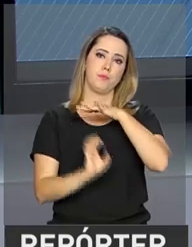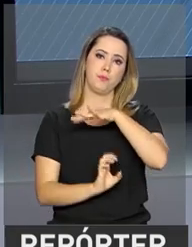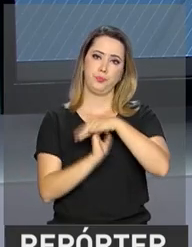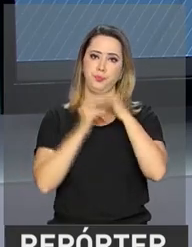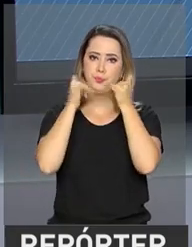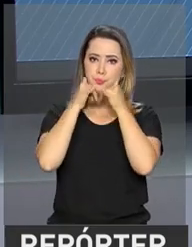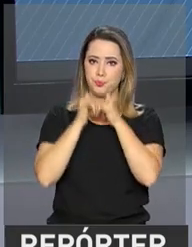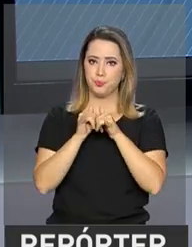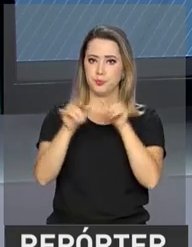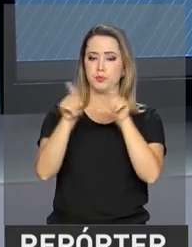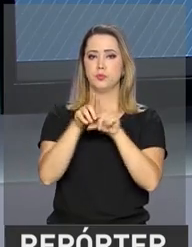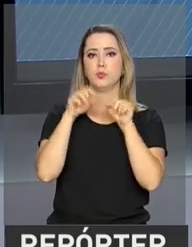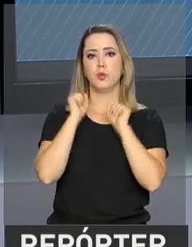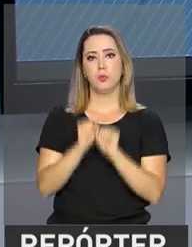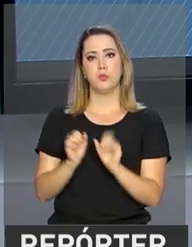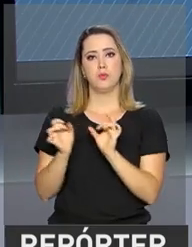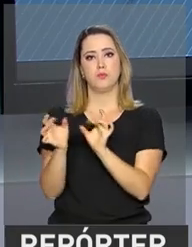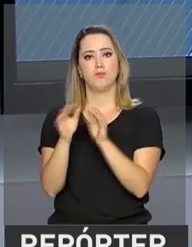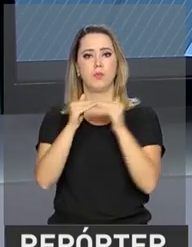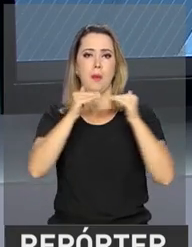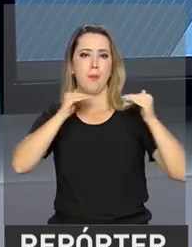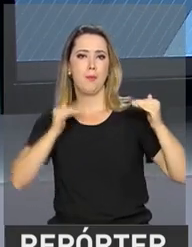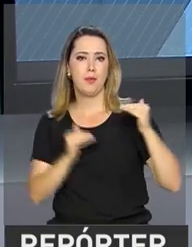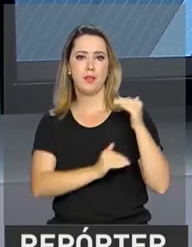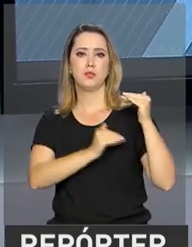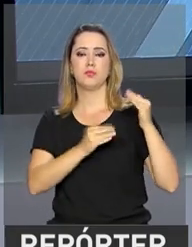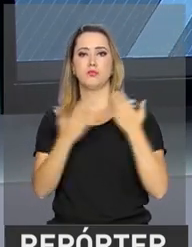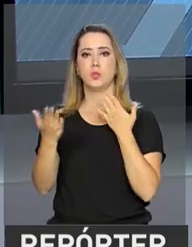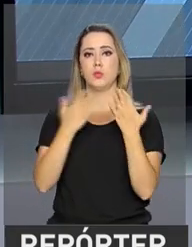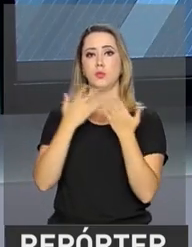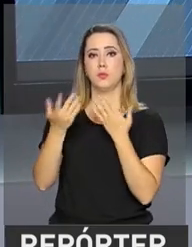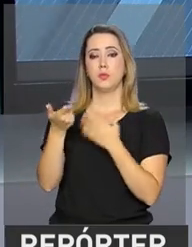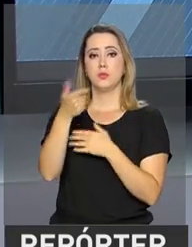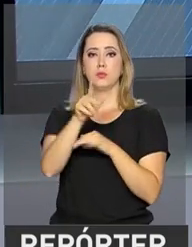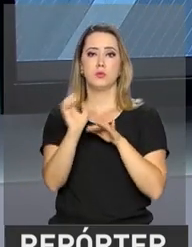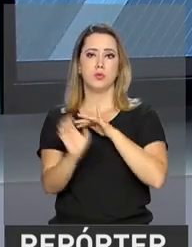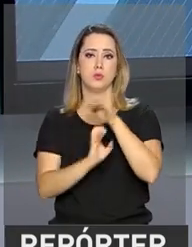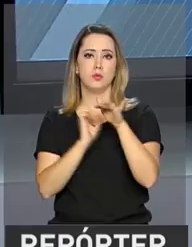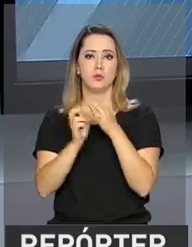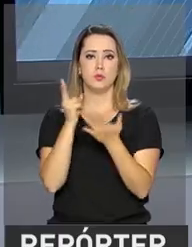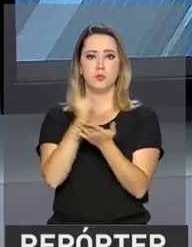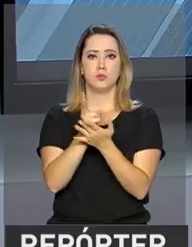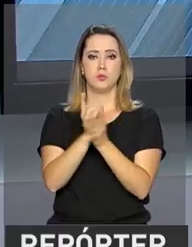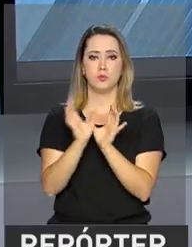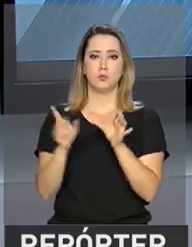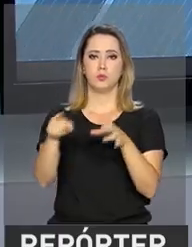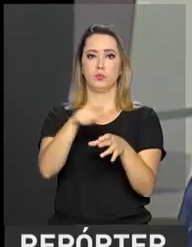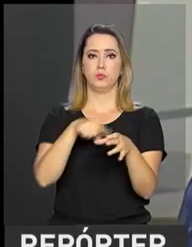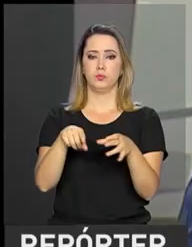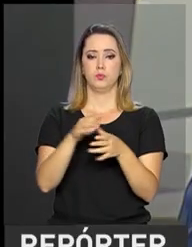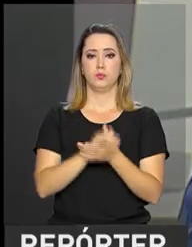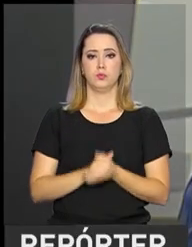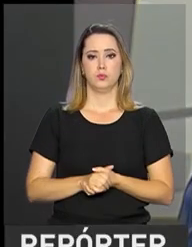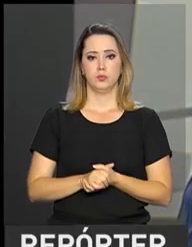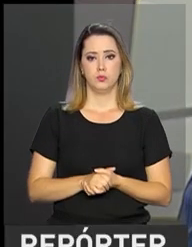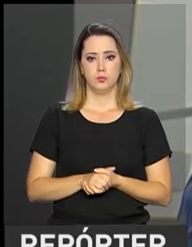ainda tem um poder de competitividade muito abaixo em relação a outras empresas do mesmo segmento